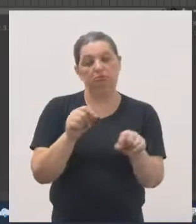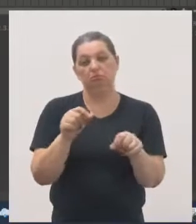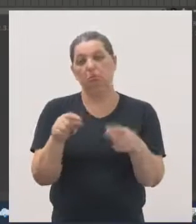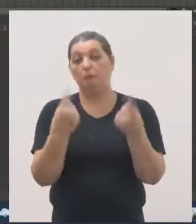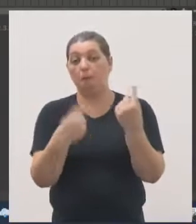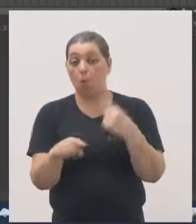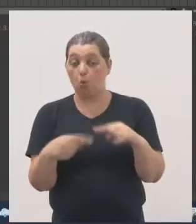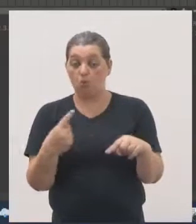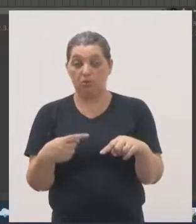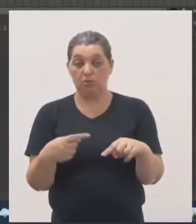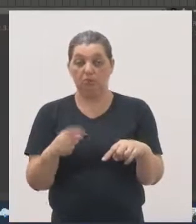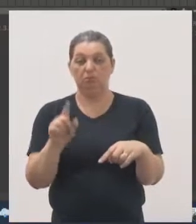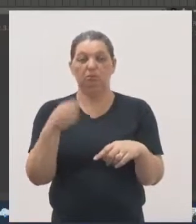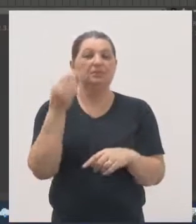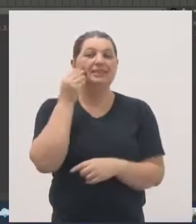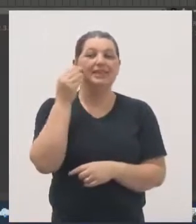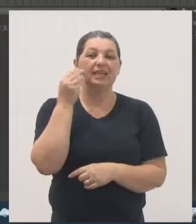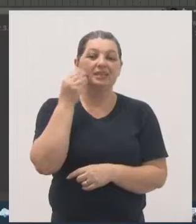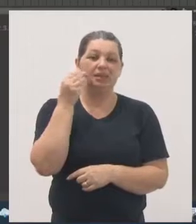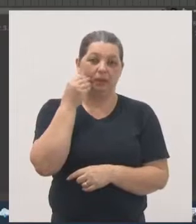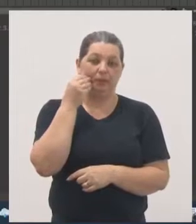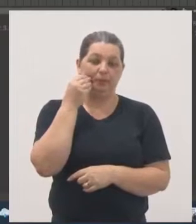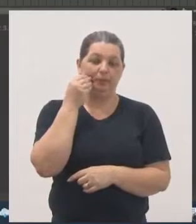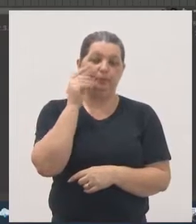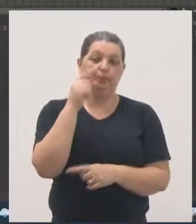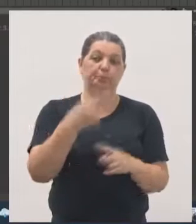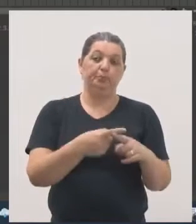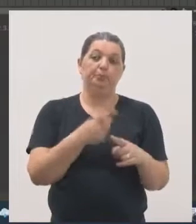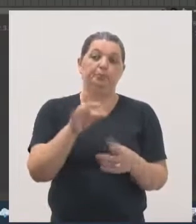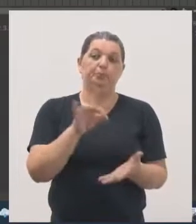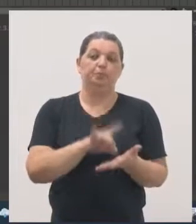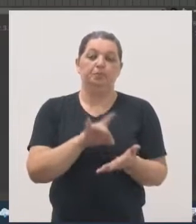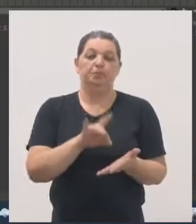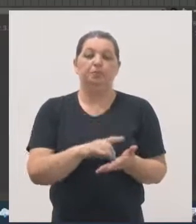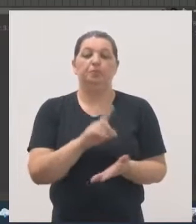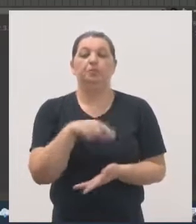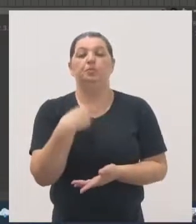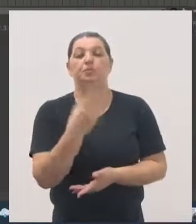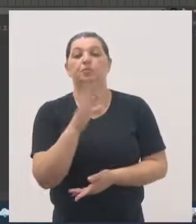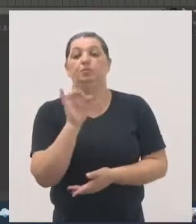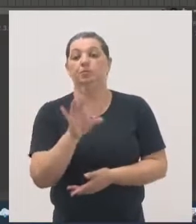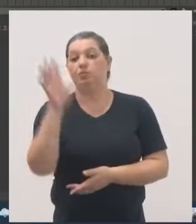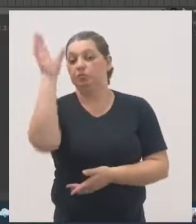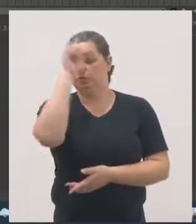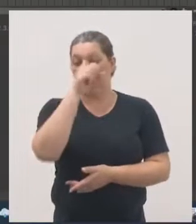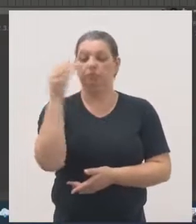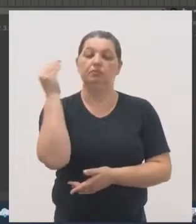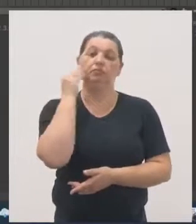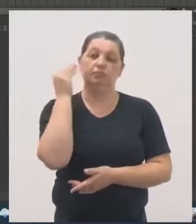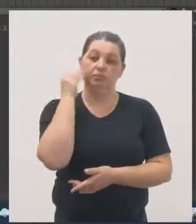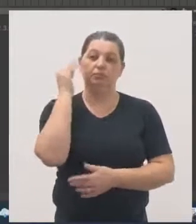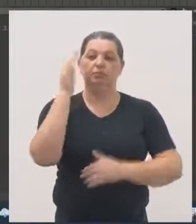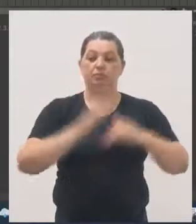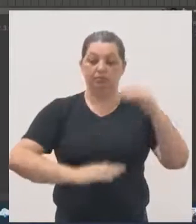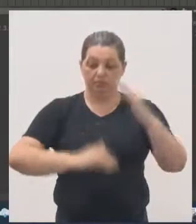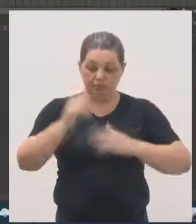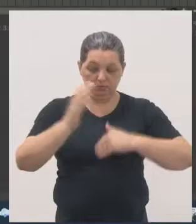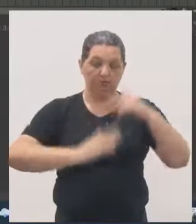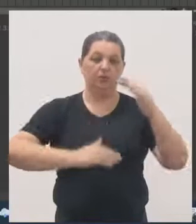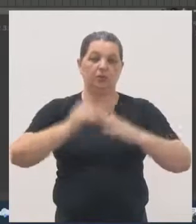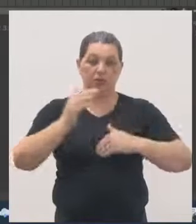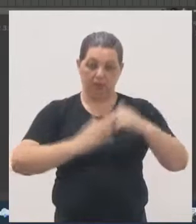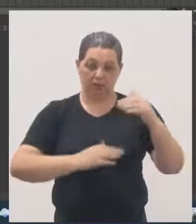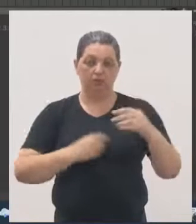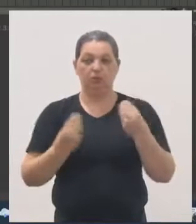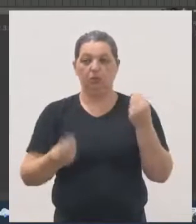músicas e testar, né? Porque, na verdade, a gente só aprende testando e a gente só vai saber como fica esse